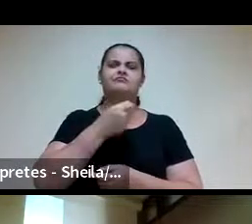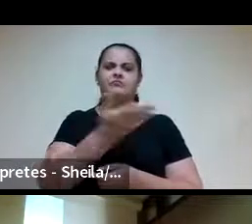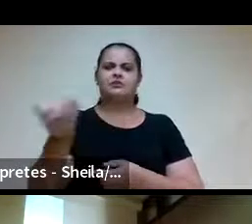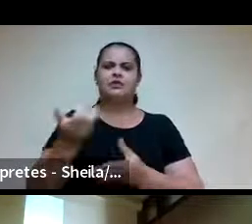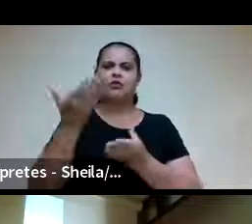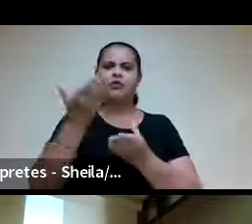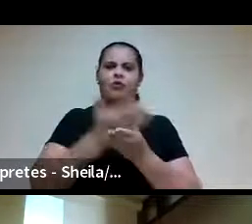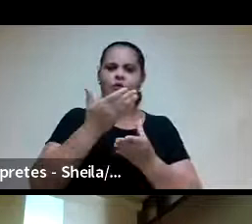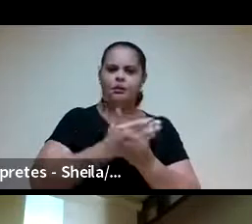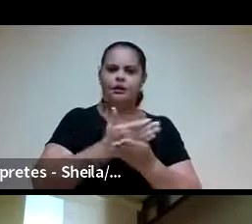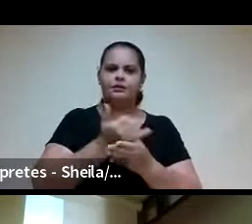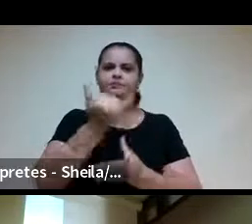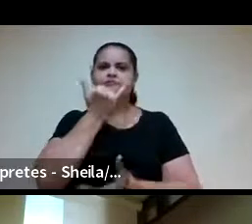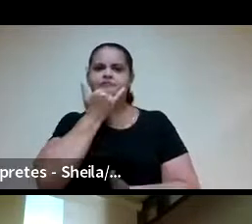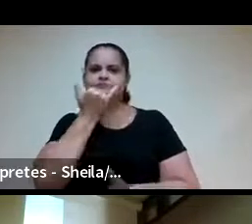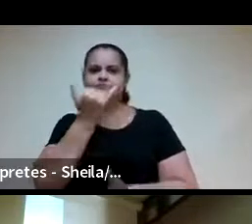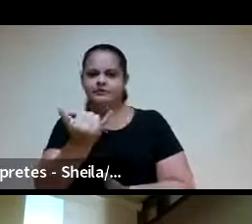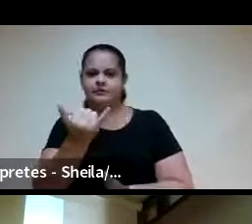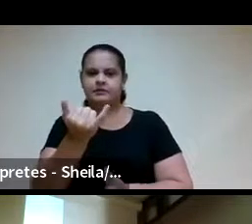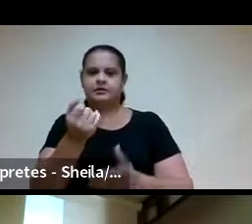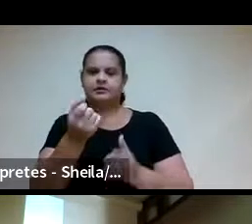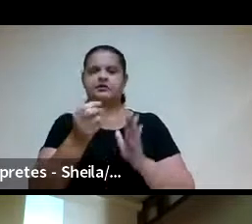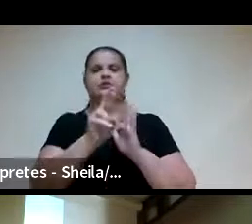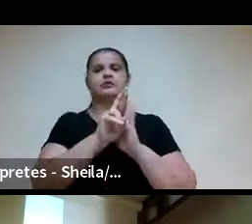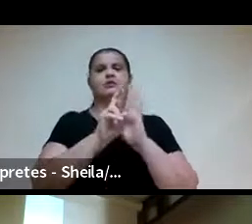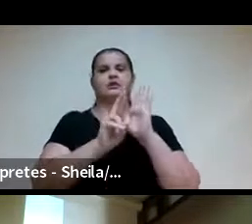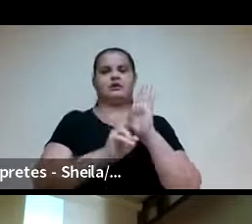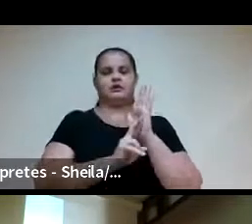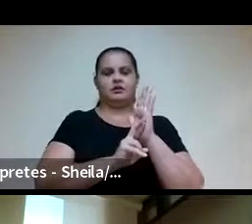pedindo vênia ao ilustre relator, muito bem